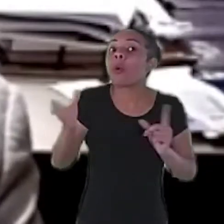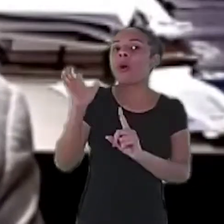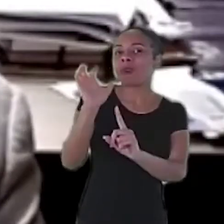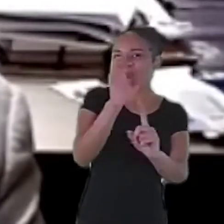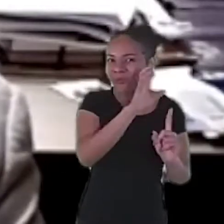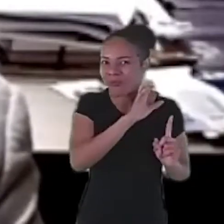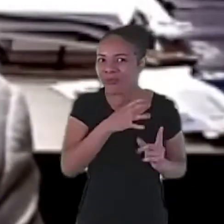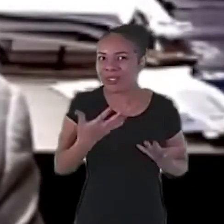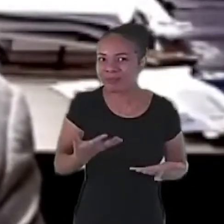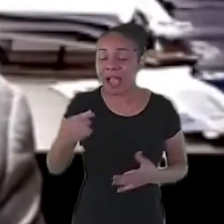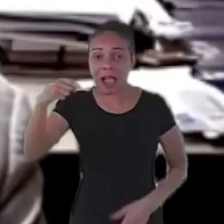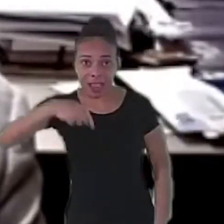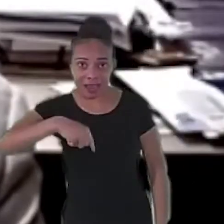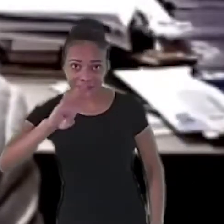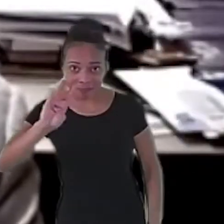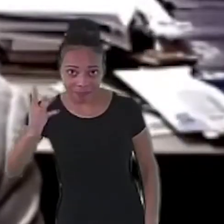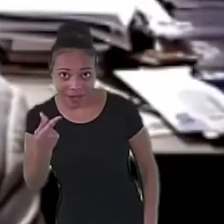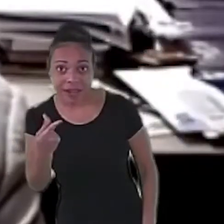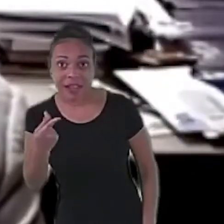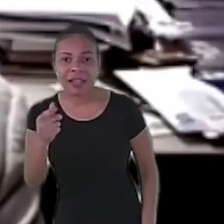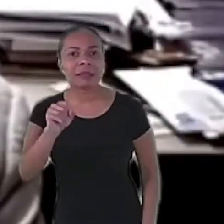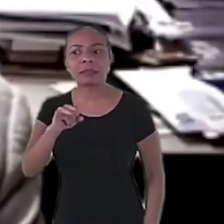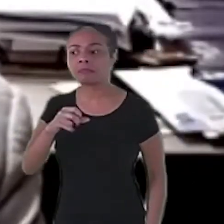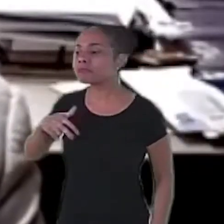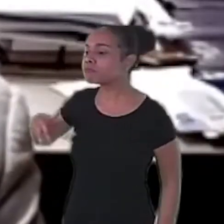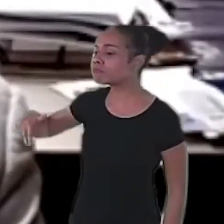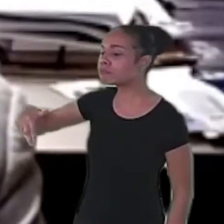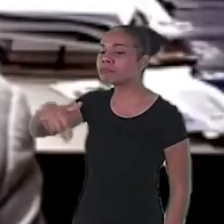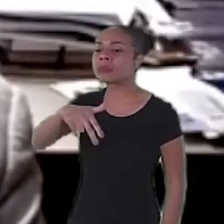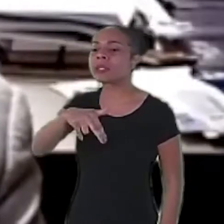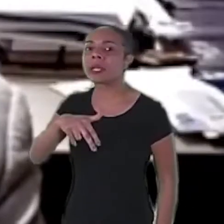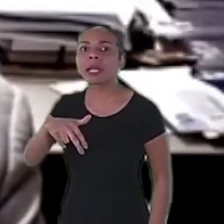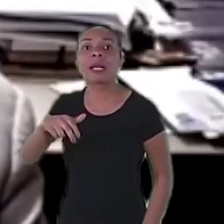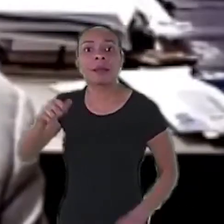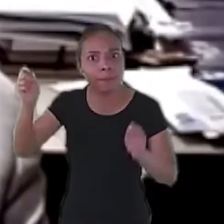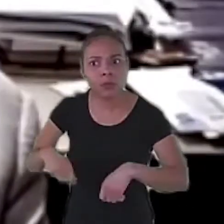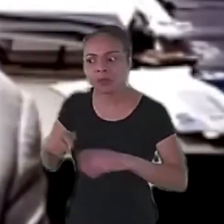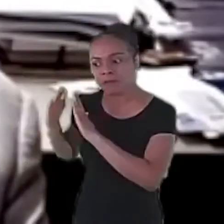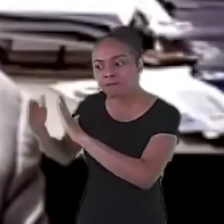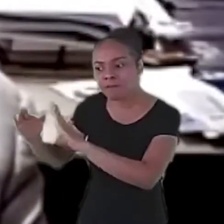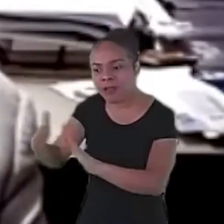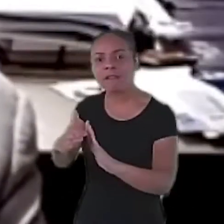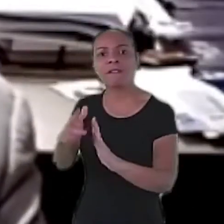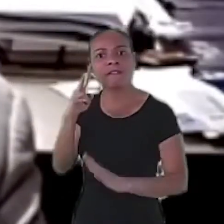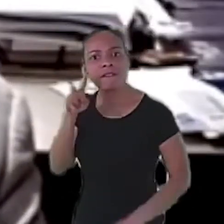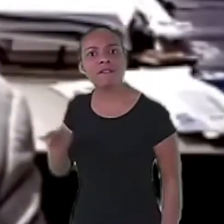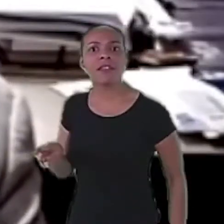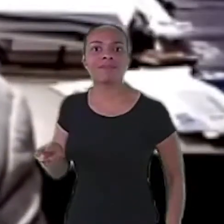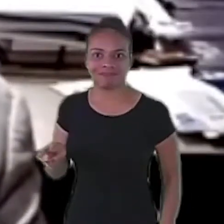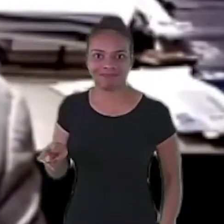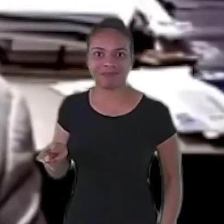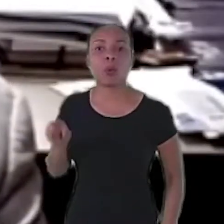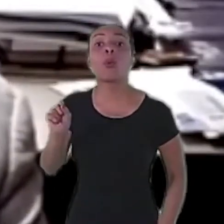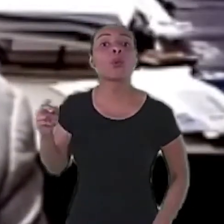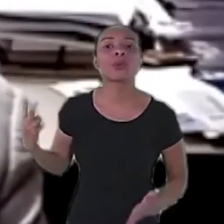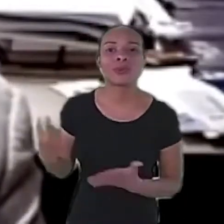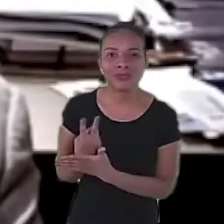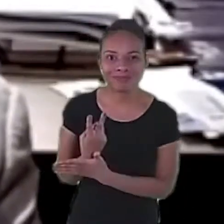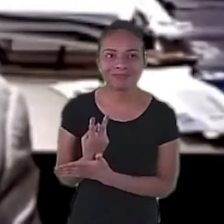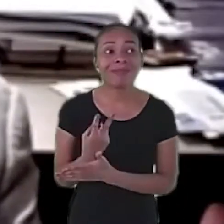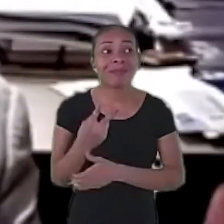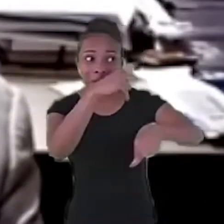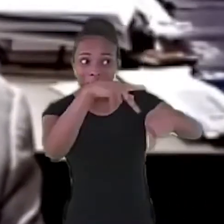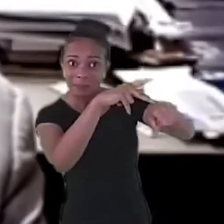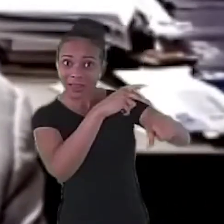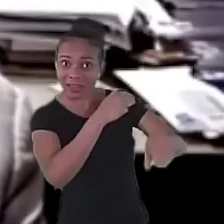Belo Horizonte, anda pela periferia da cidade, veja o que está acontecendo. A China está experimentando uma experiência diferente.